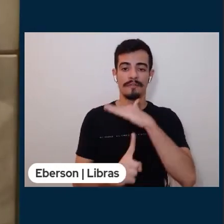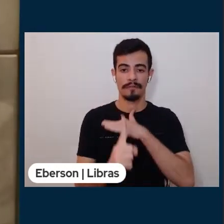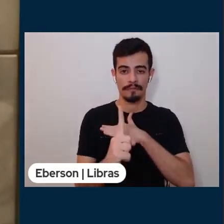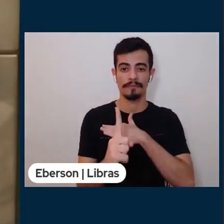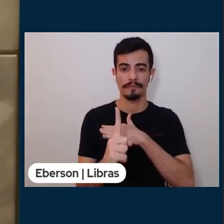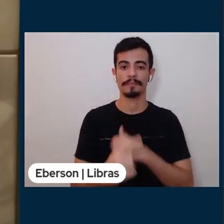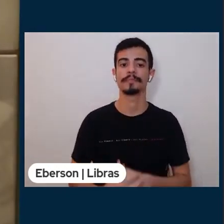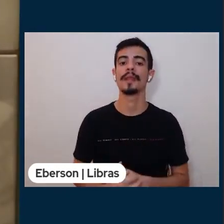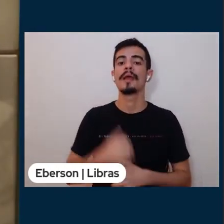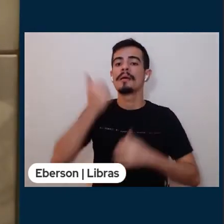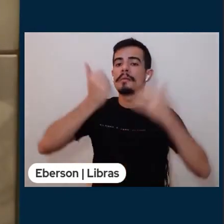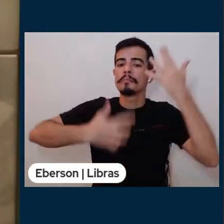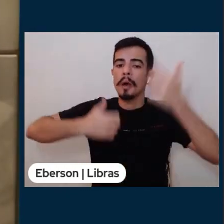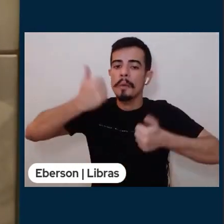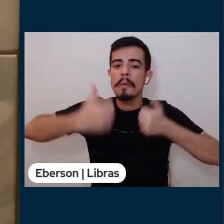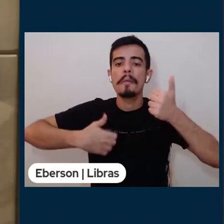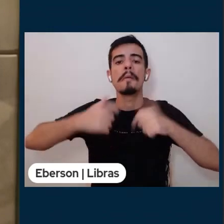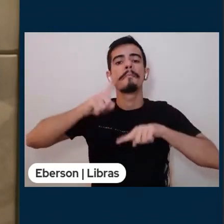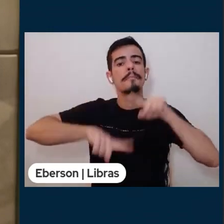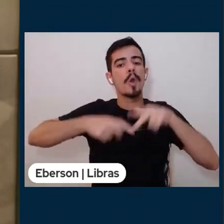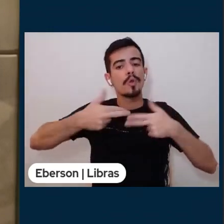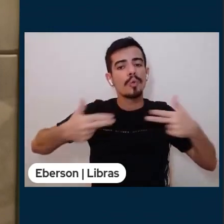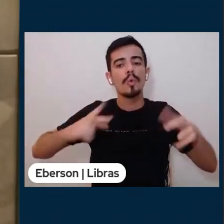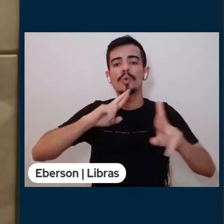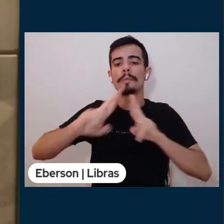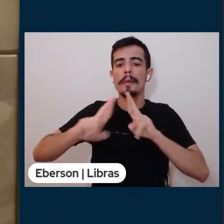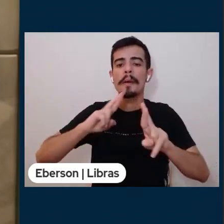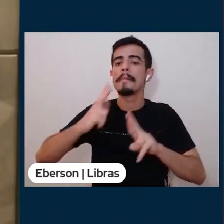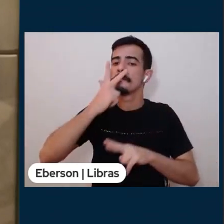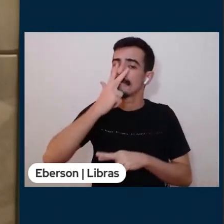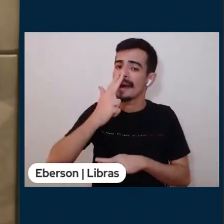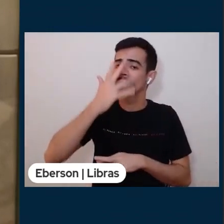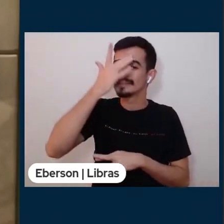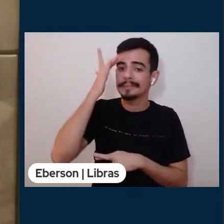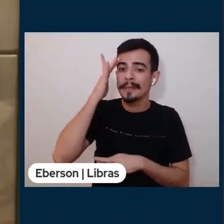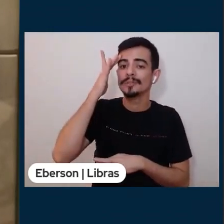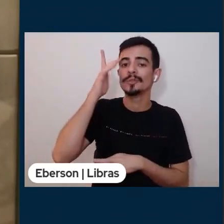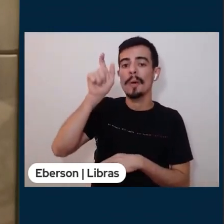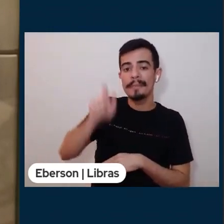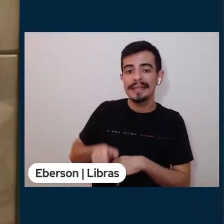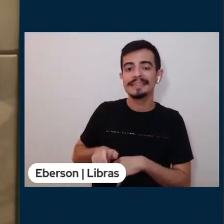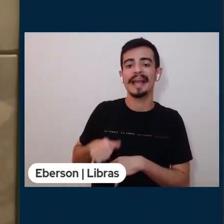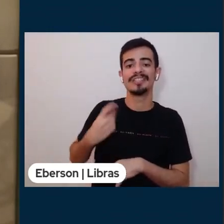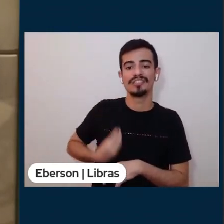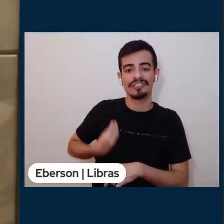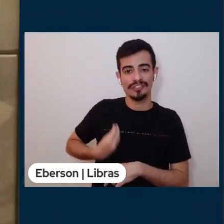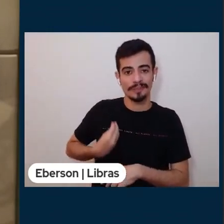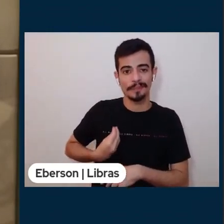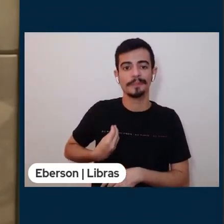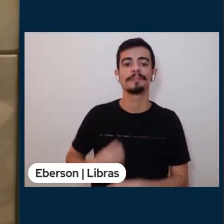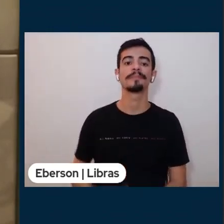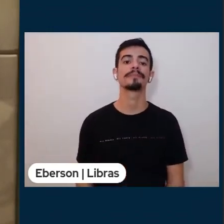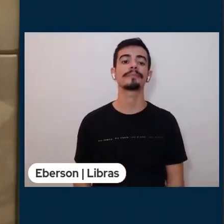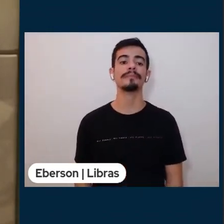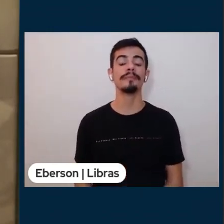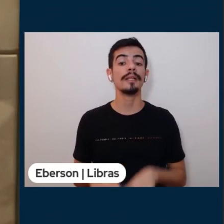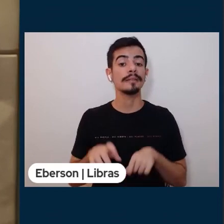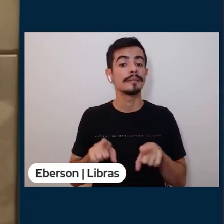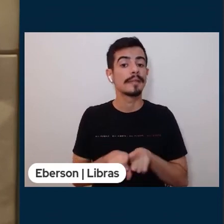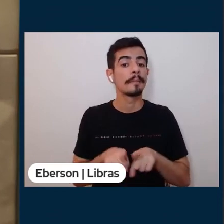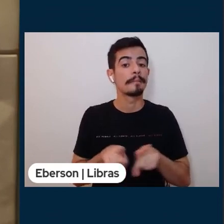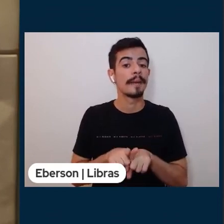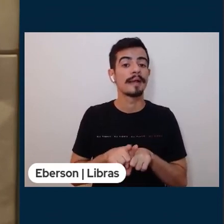produto responde as perguntas e tem aquela sensação de ter uma pessoa lá presente e o engajamento aumentam meu nome é